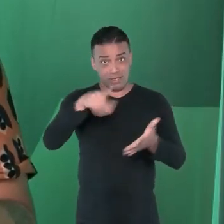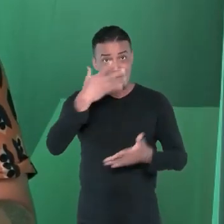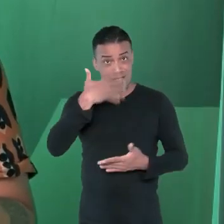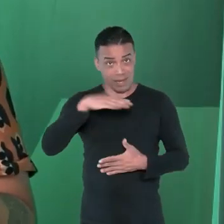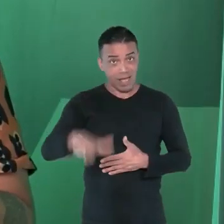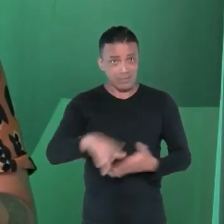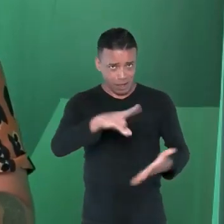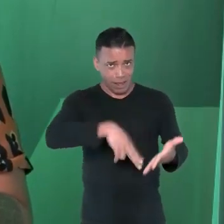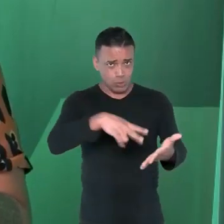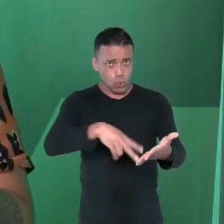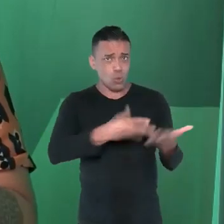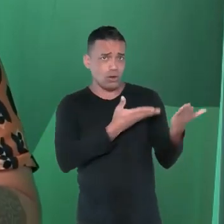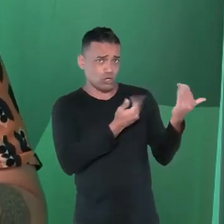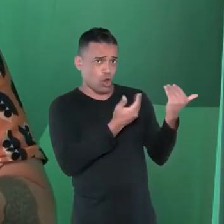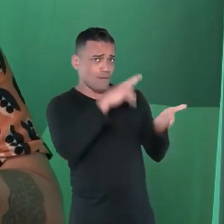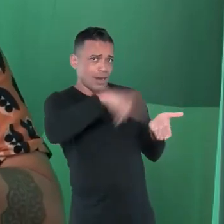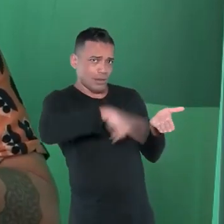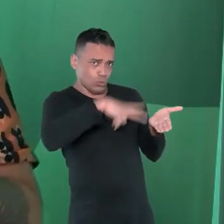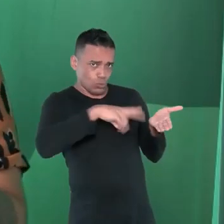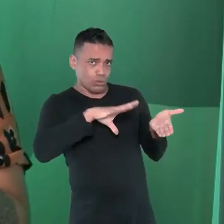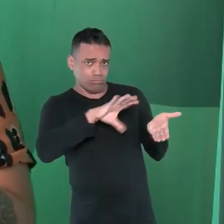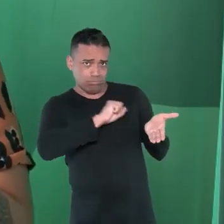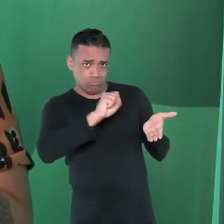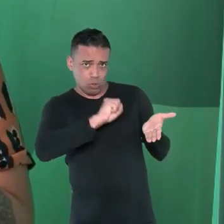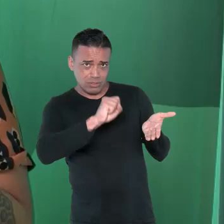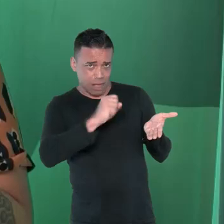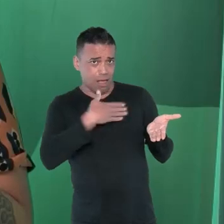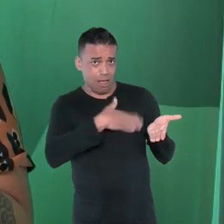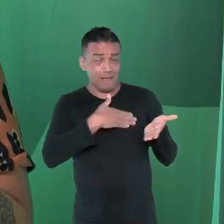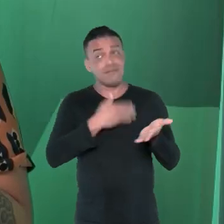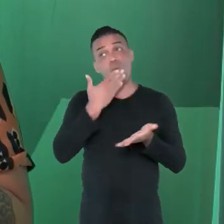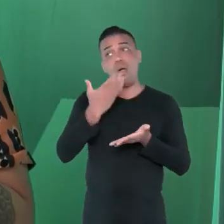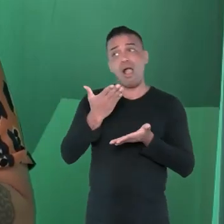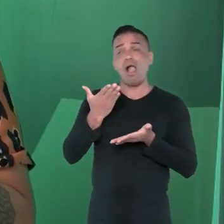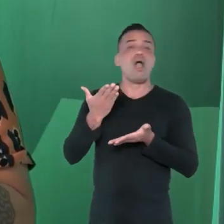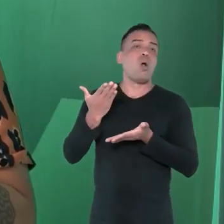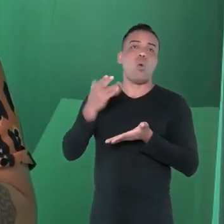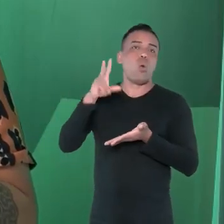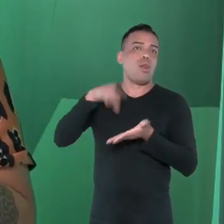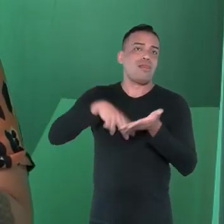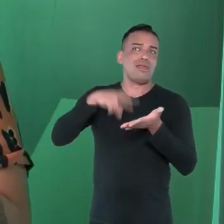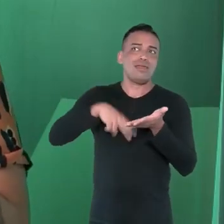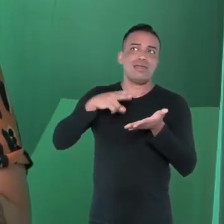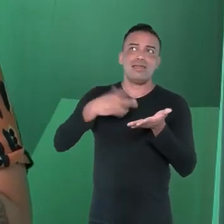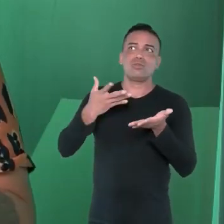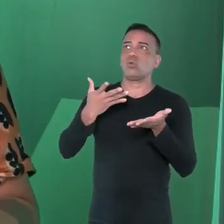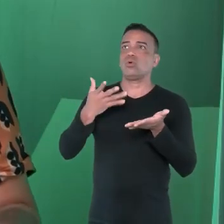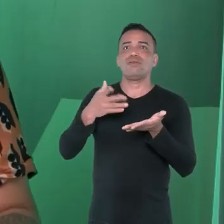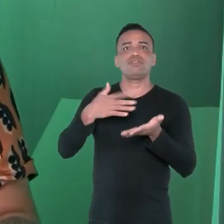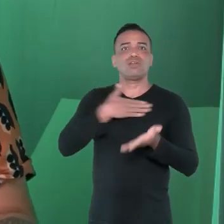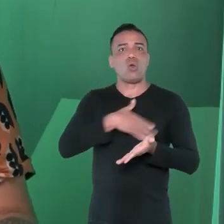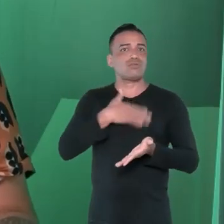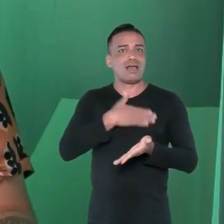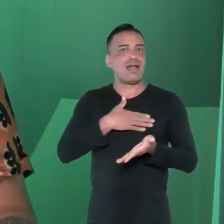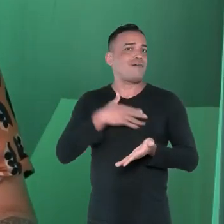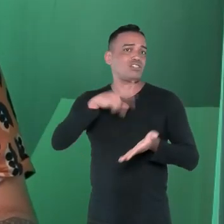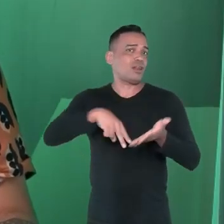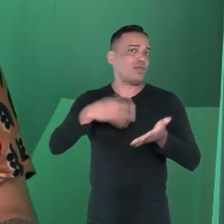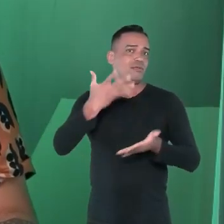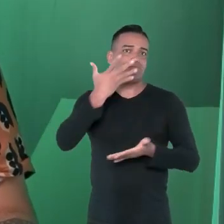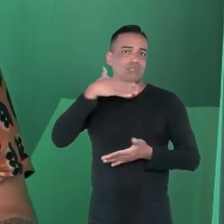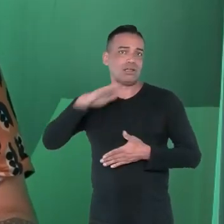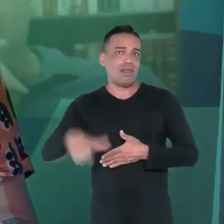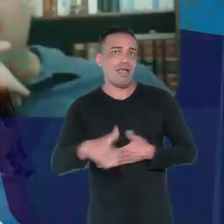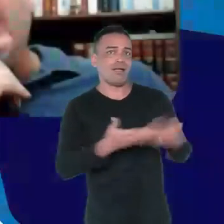criança leitora, um adolescente? Quais essas obras que te formaram enquanto leitor?